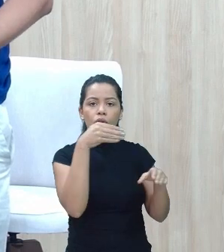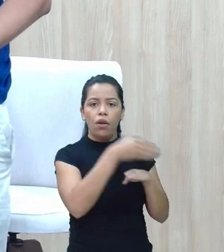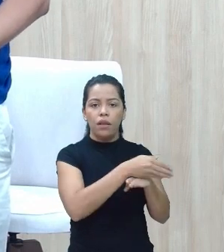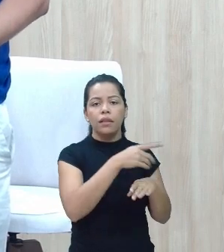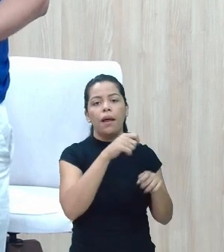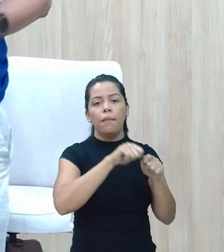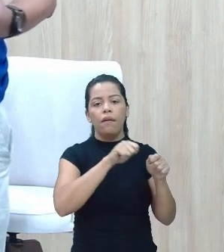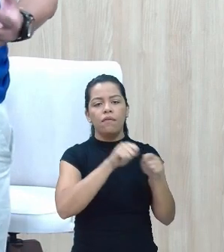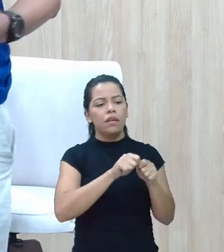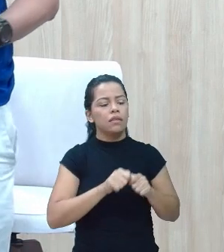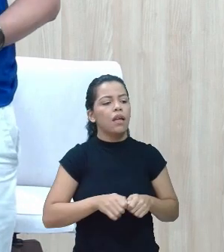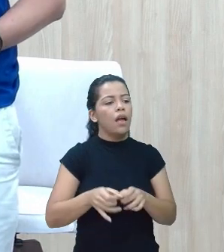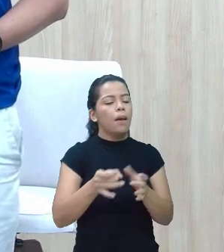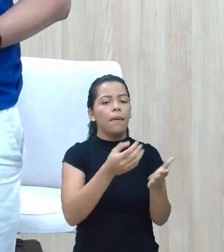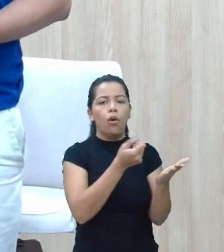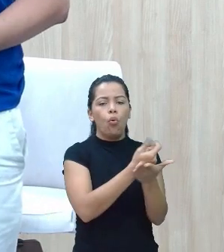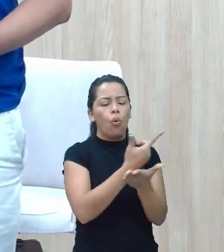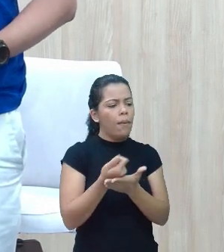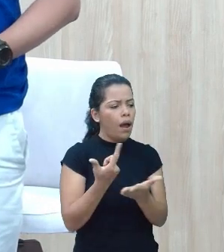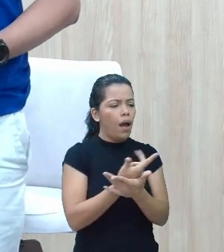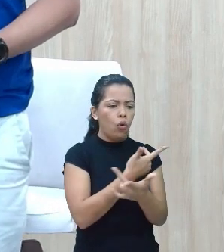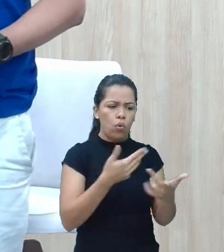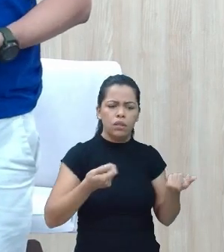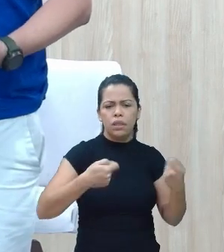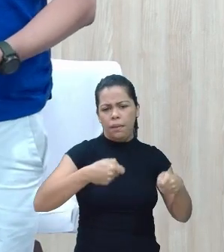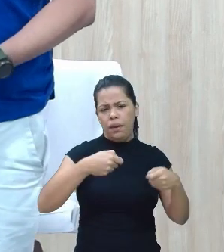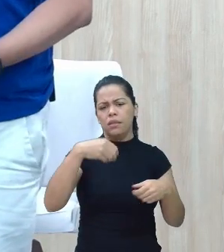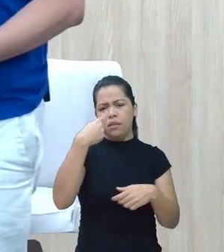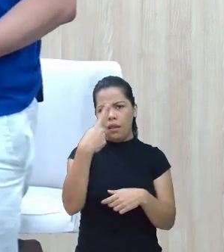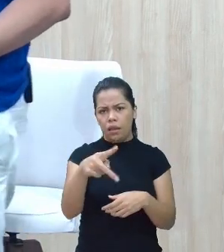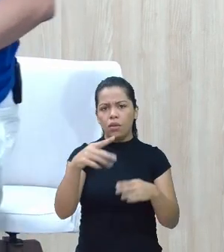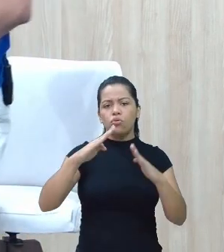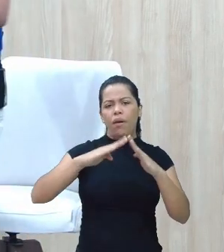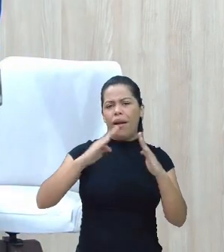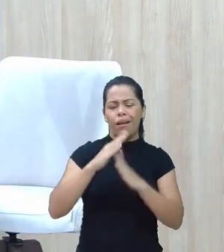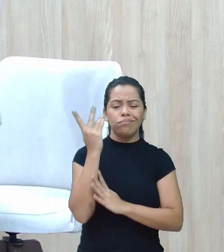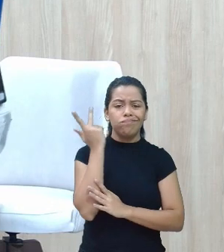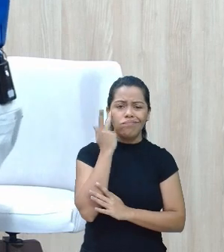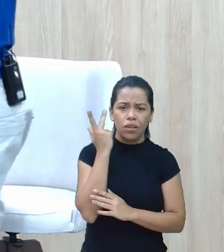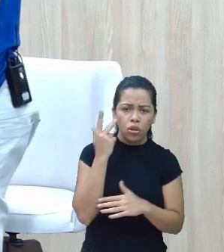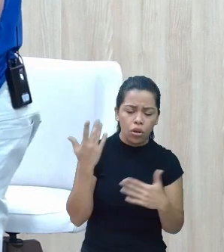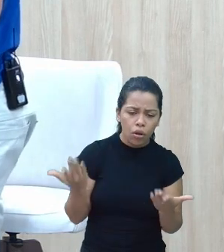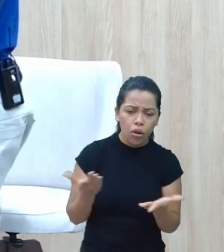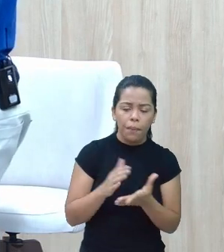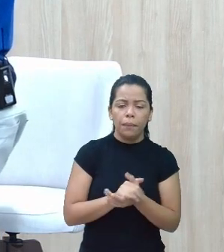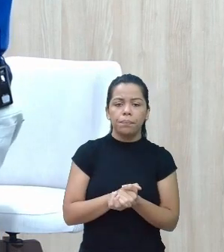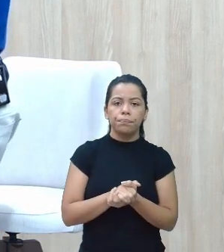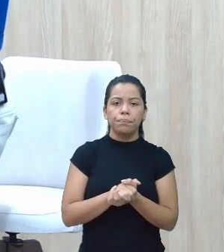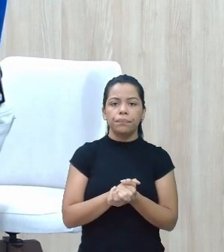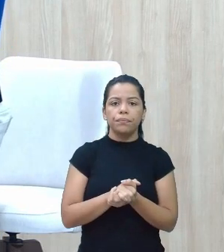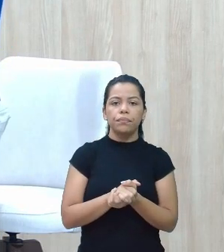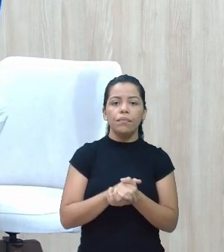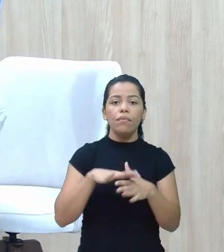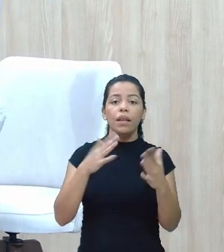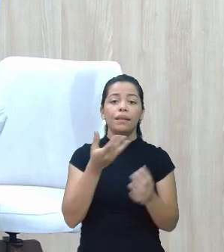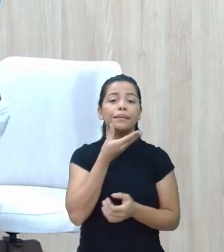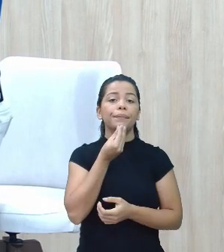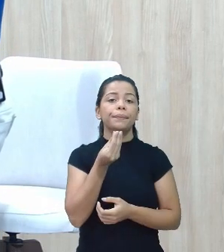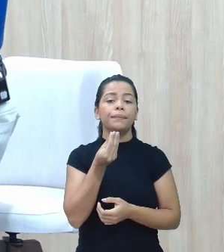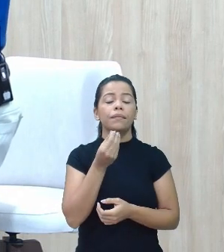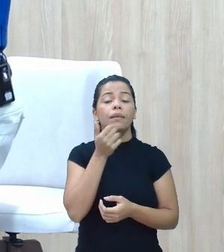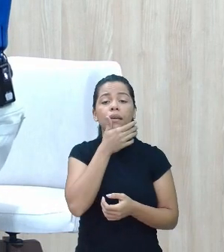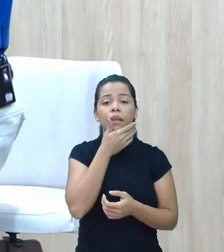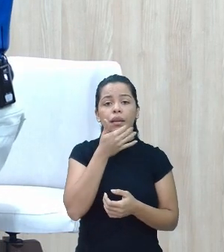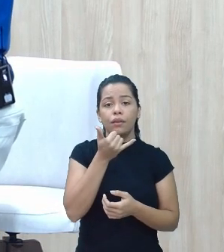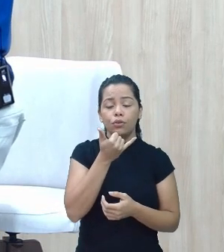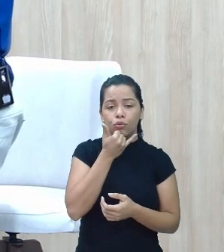está no supermercado, comprar algumas coisas que precisa em casa. Isso é bem comum. Então, aí a moça aqui lembrou